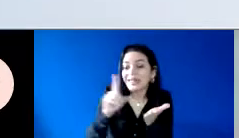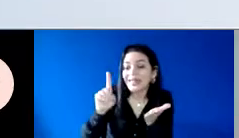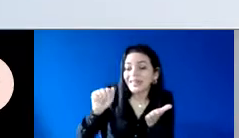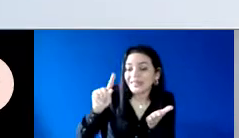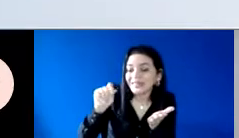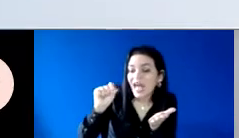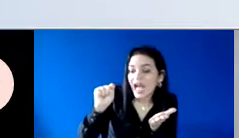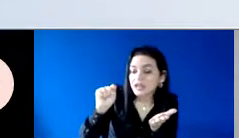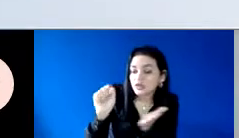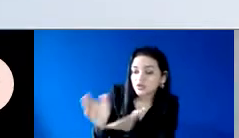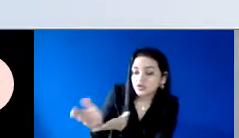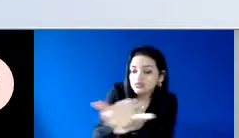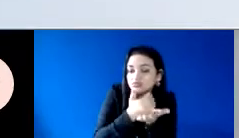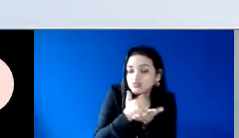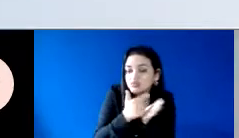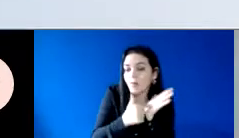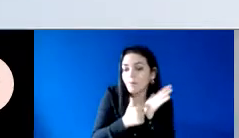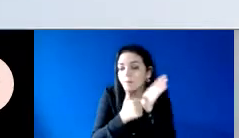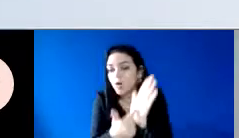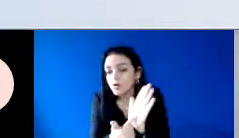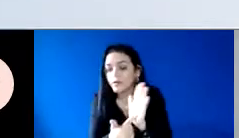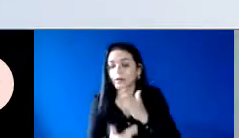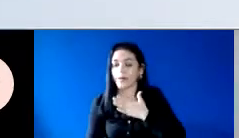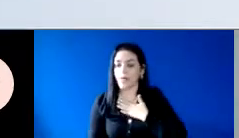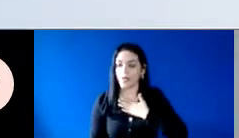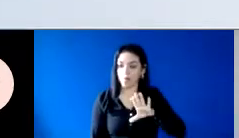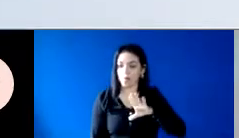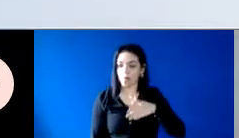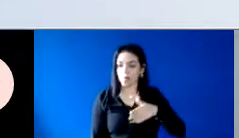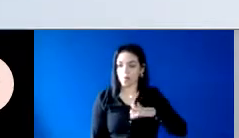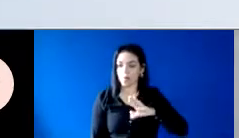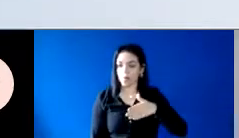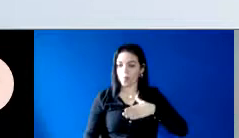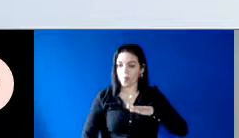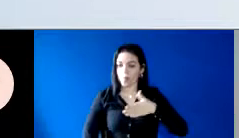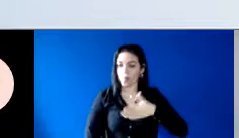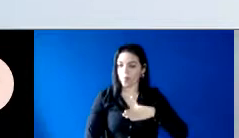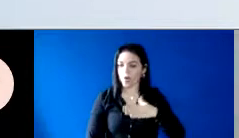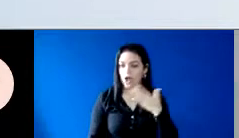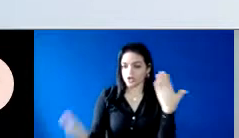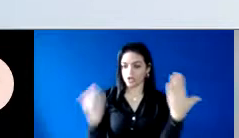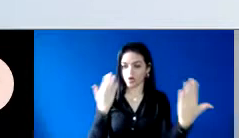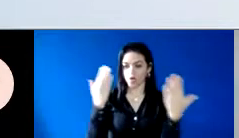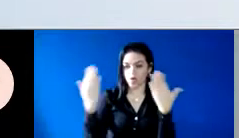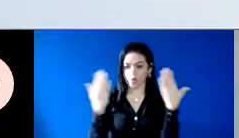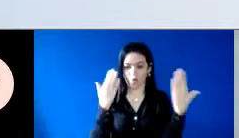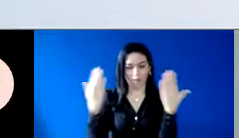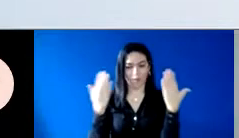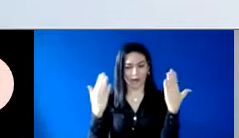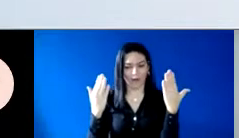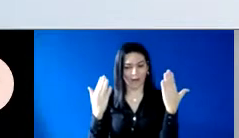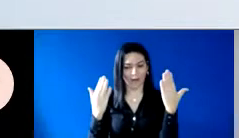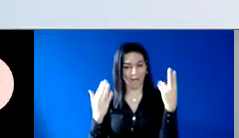isso, né? Então, eu tive a audácia aqui, né, de comparar o Maranhão com Goiás com a